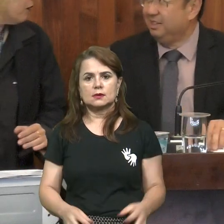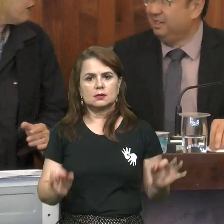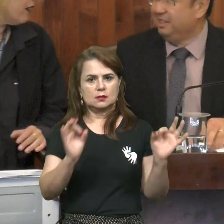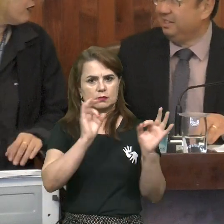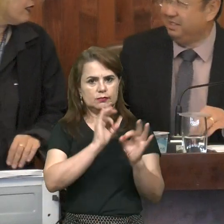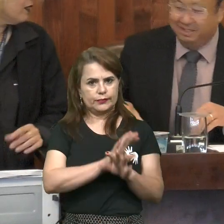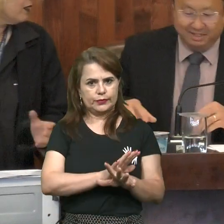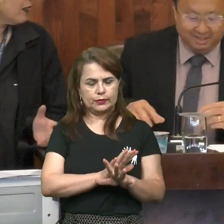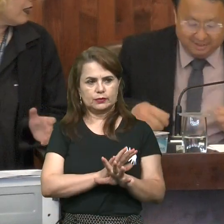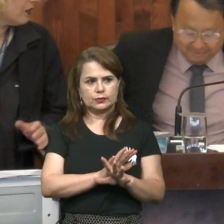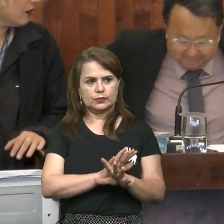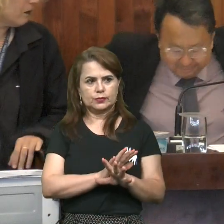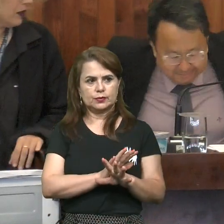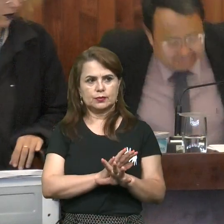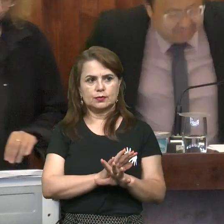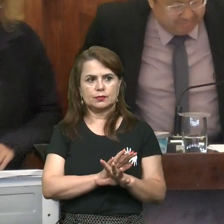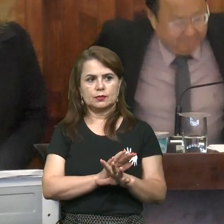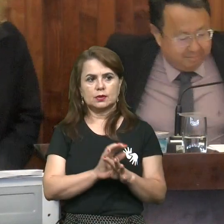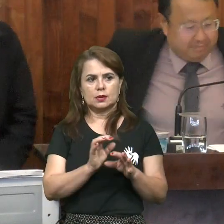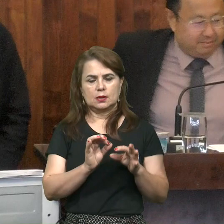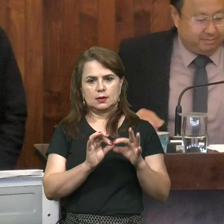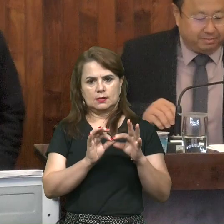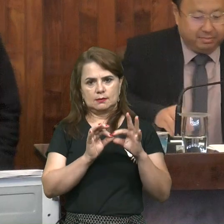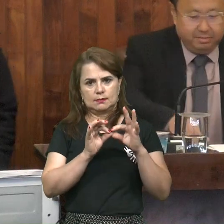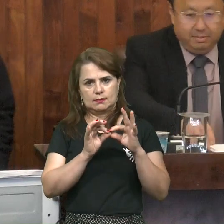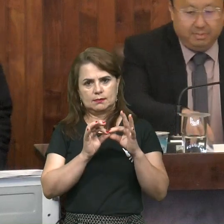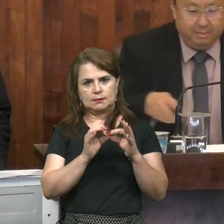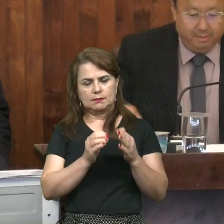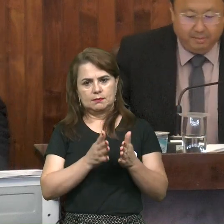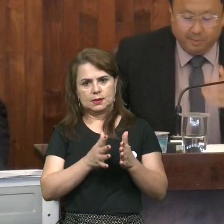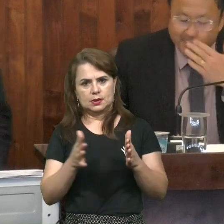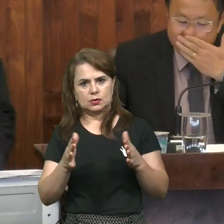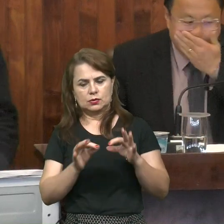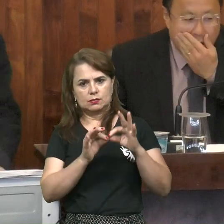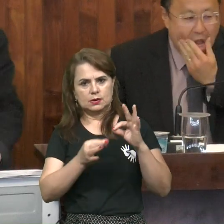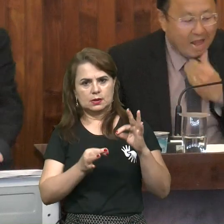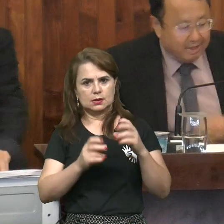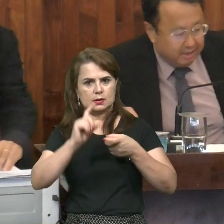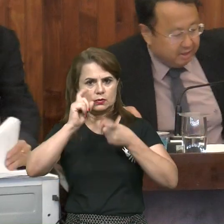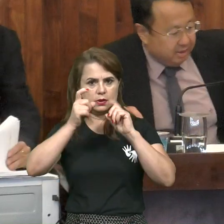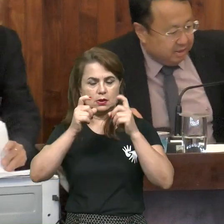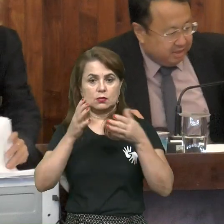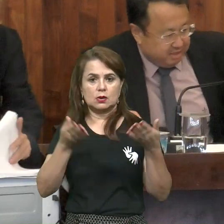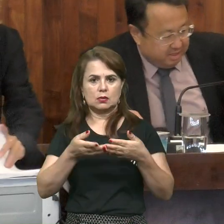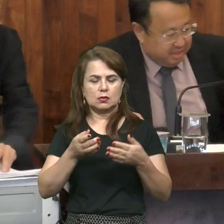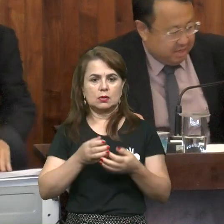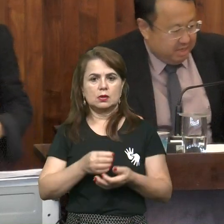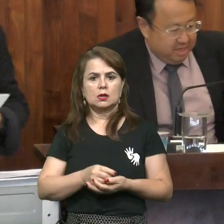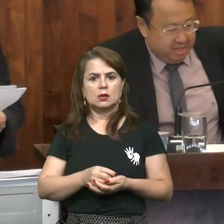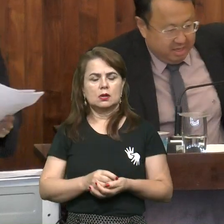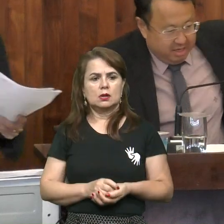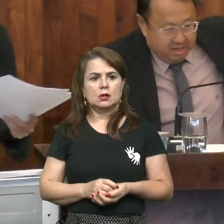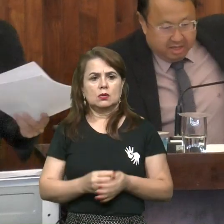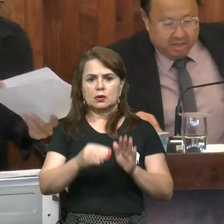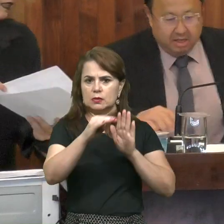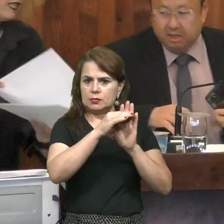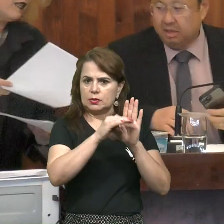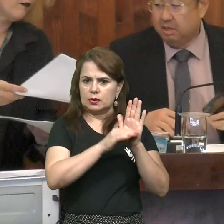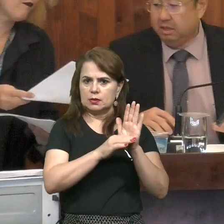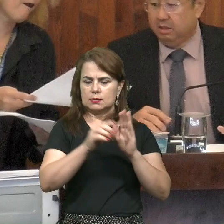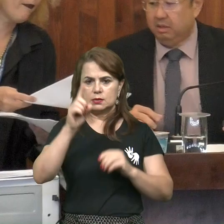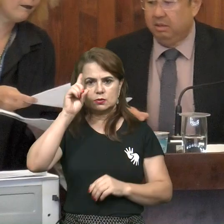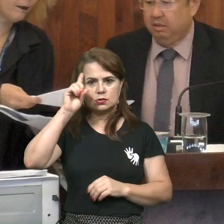Encerrado o período do pequeno expediente, passamos diretamente à ordem do dia. Item 1, leitura